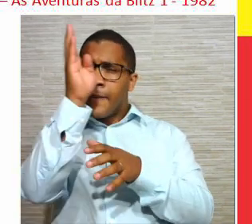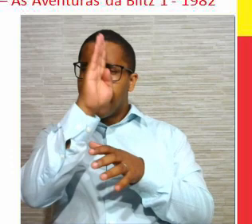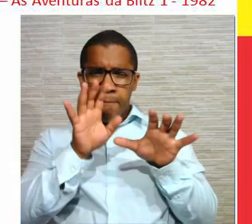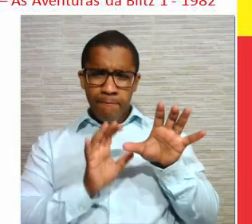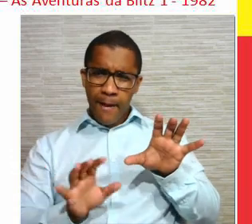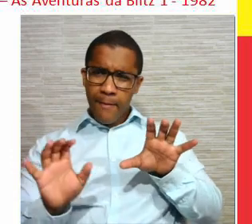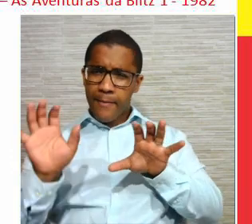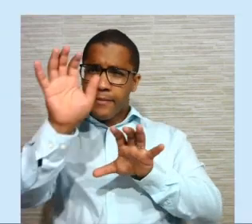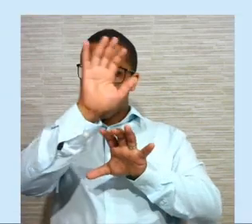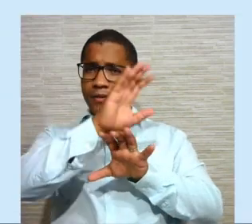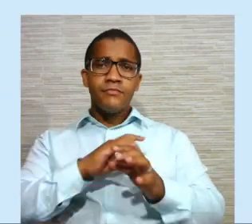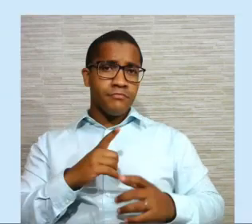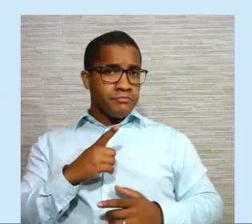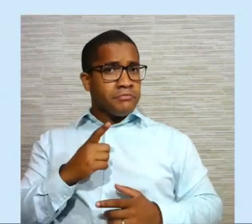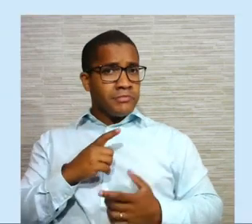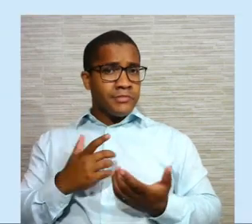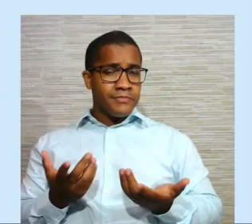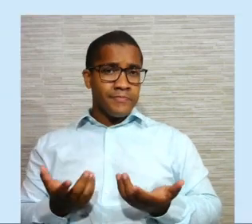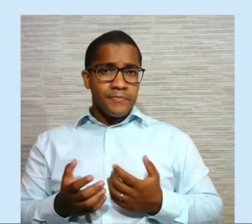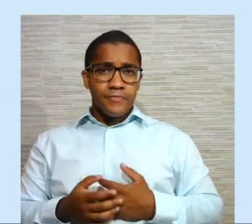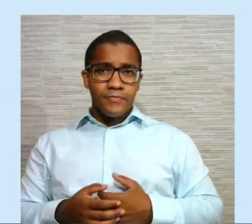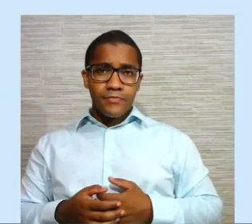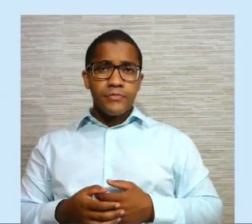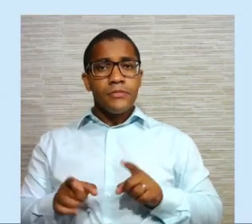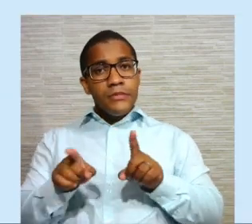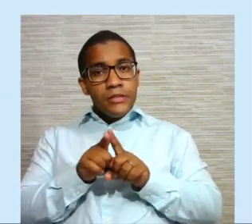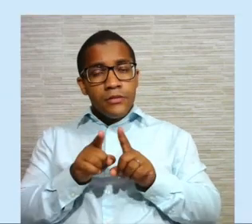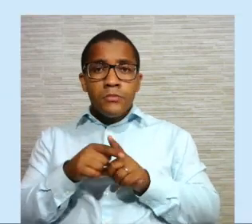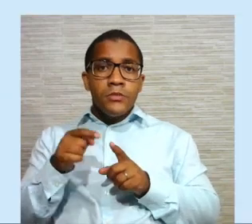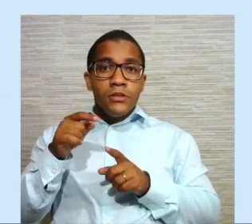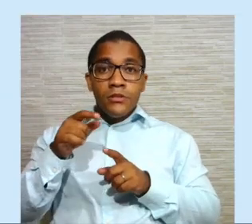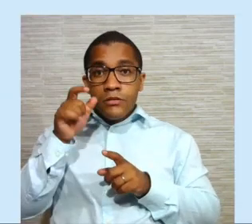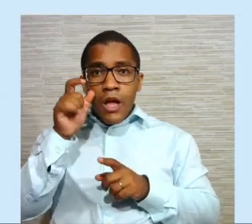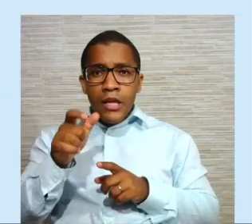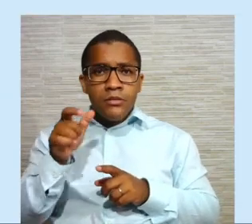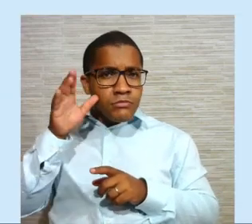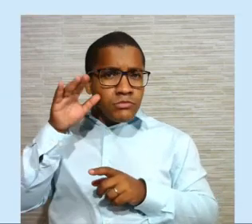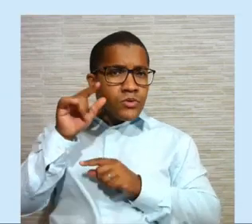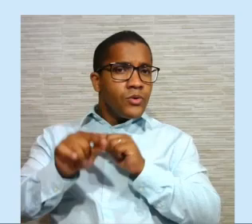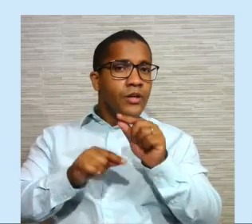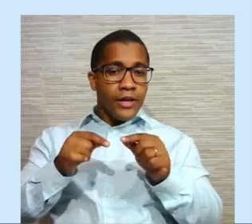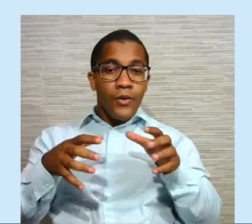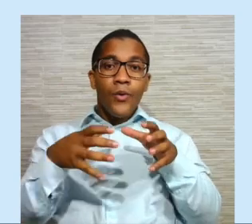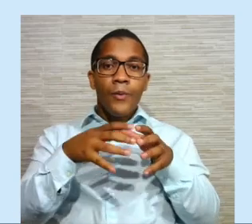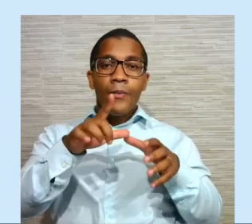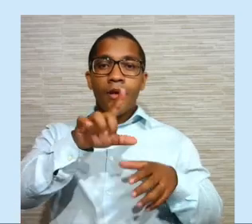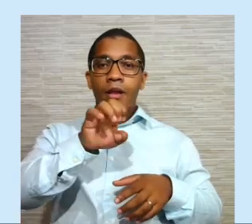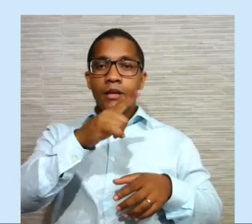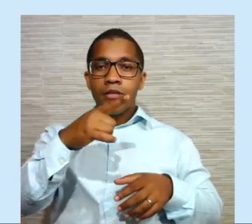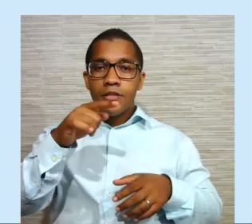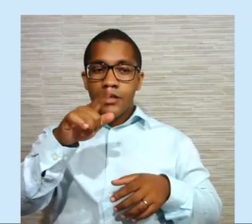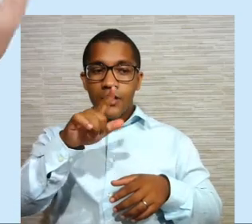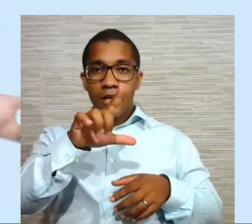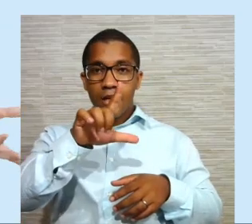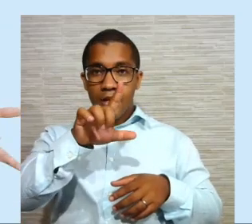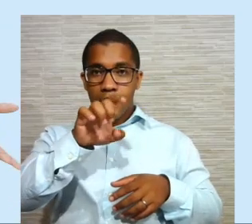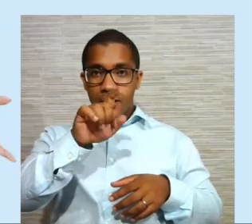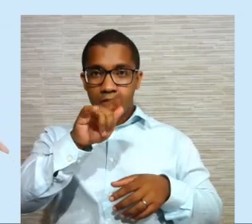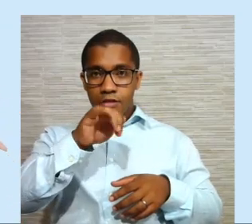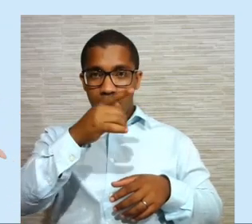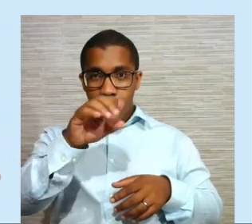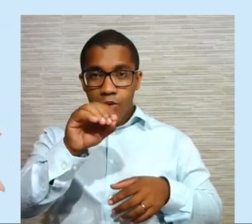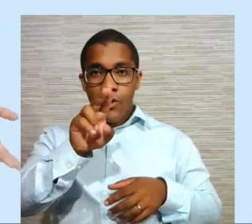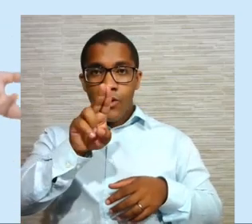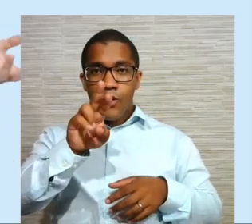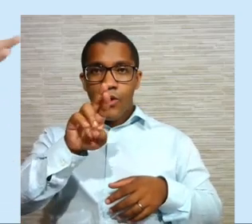Brasil todo, né? Então vieram por todas as partes do Brasil. E tem até uma curiosidade, assim, a banda Legião Urbana, que fez muito sucesso